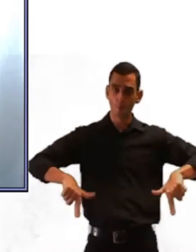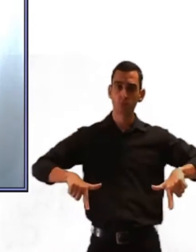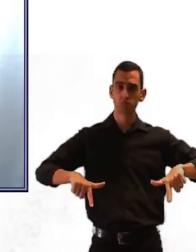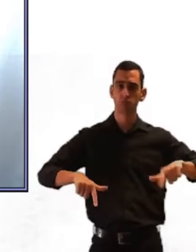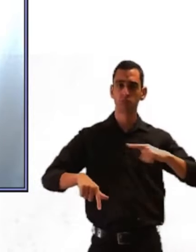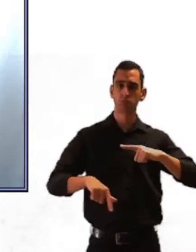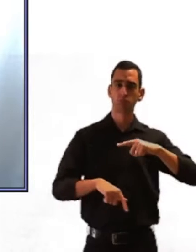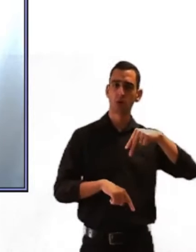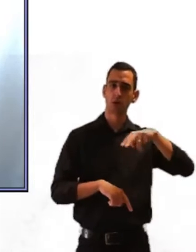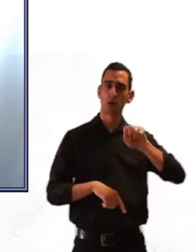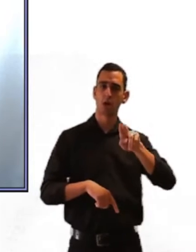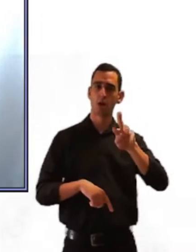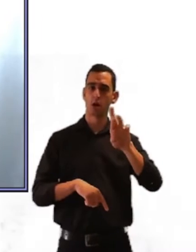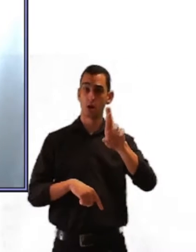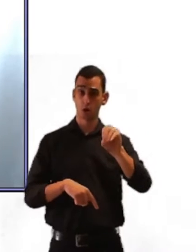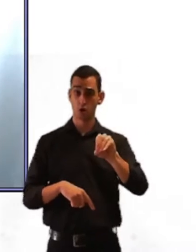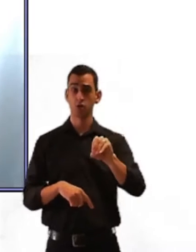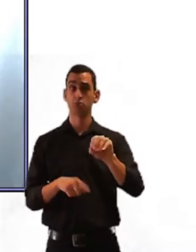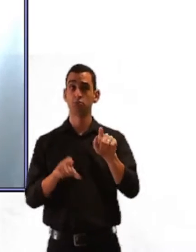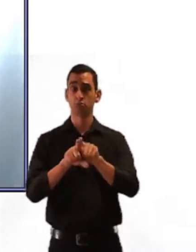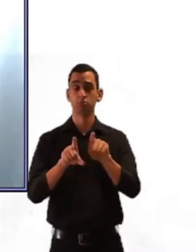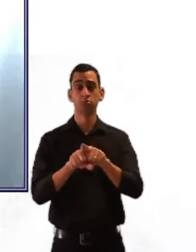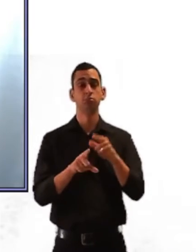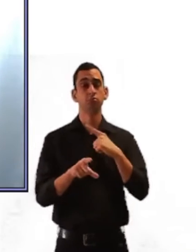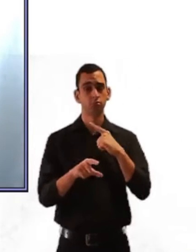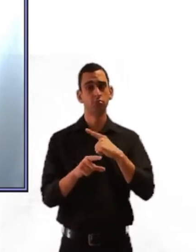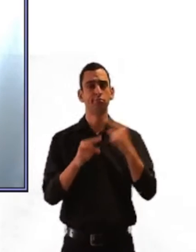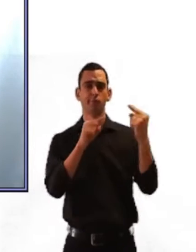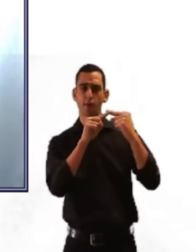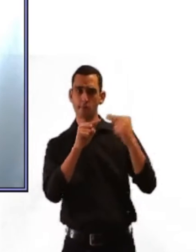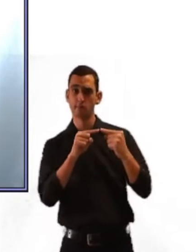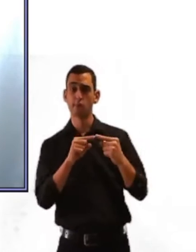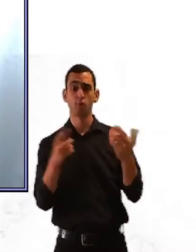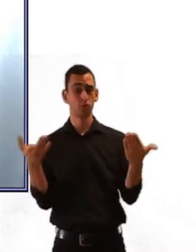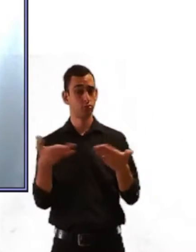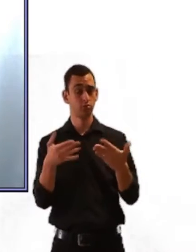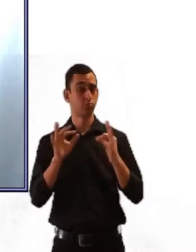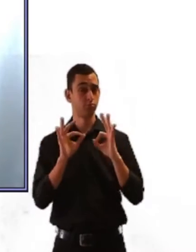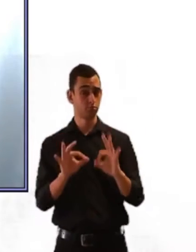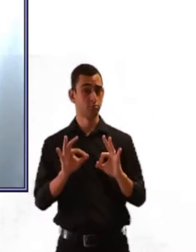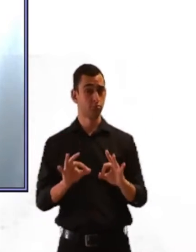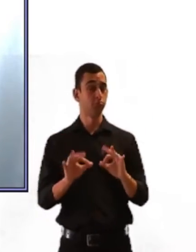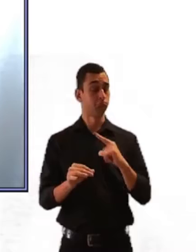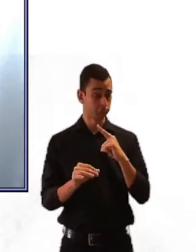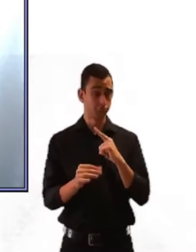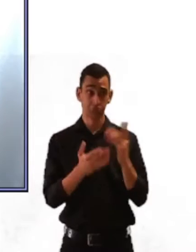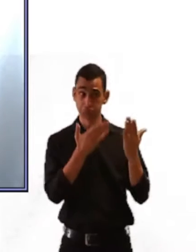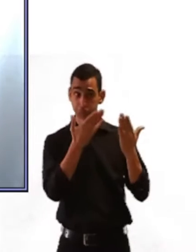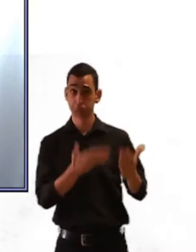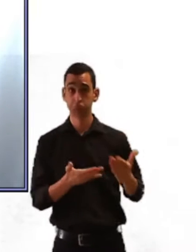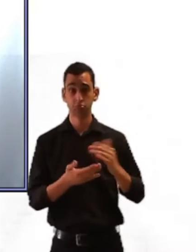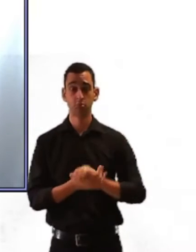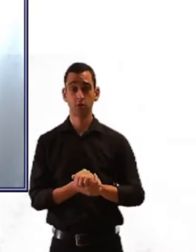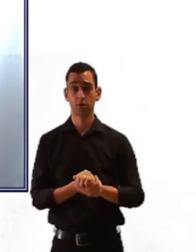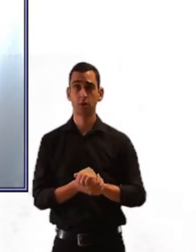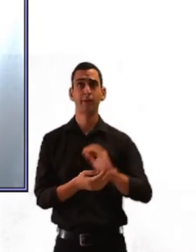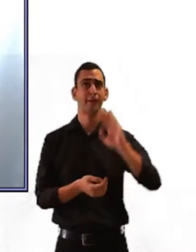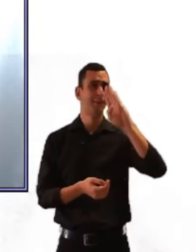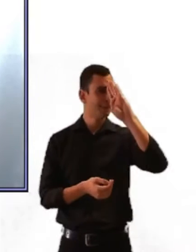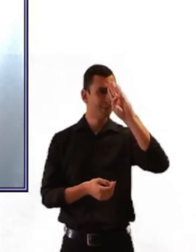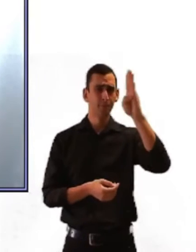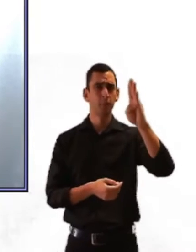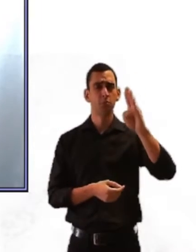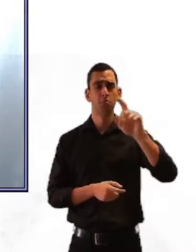suas convicções, ele tem muita aplicabilidade no dia atual, né? Principalmente o que, né,